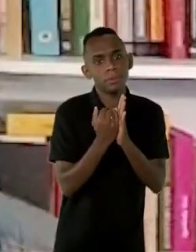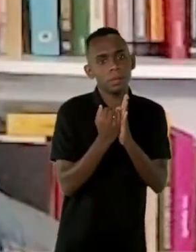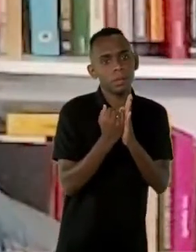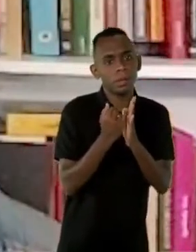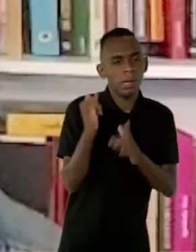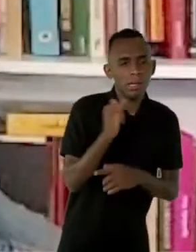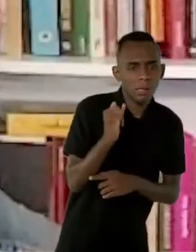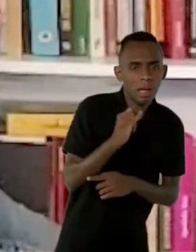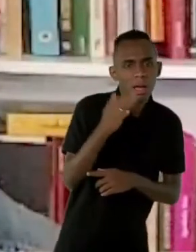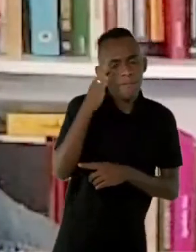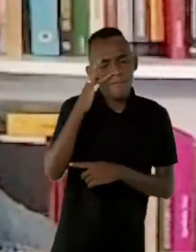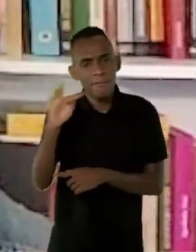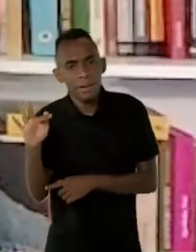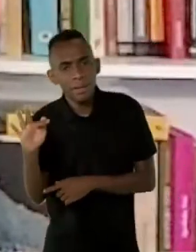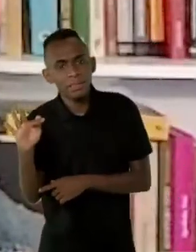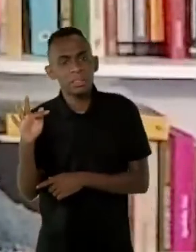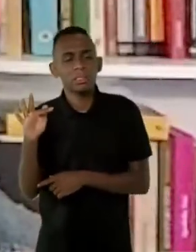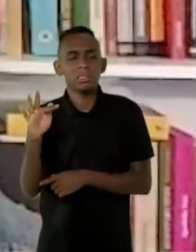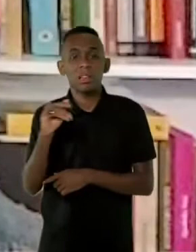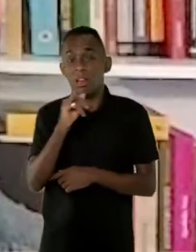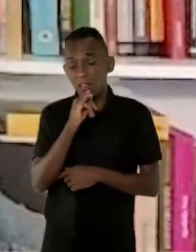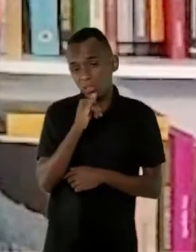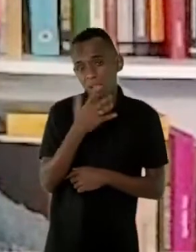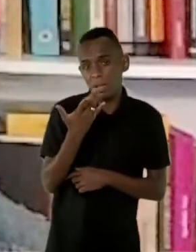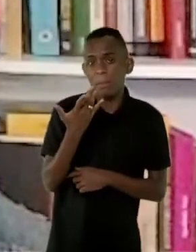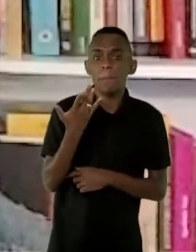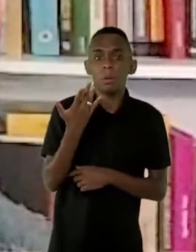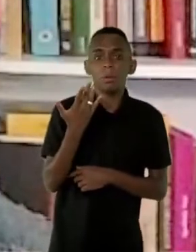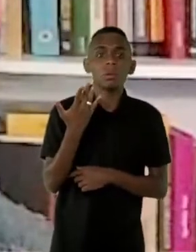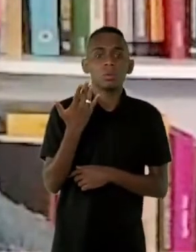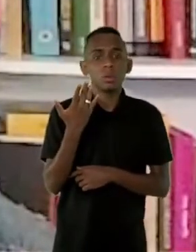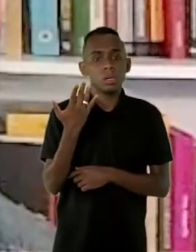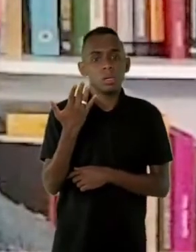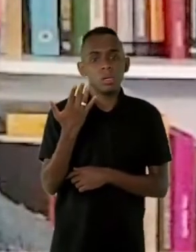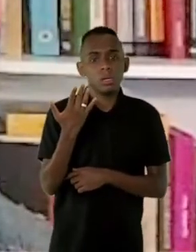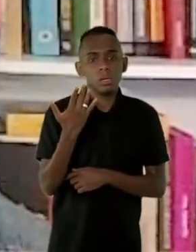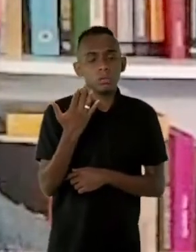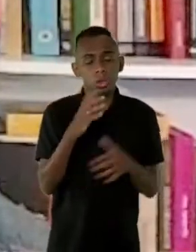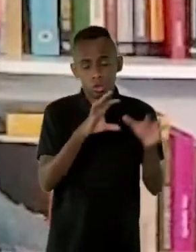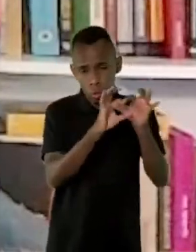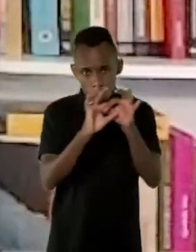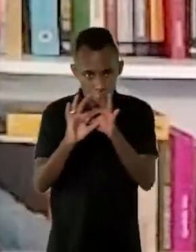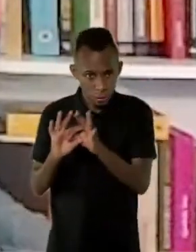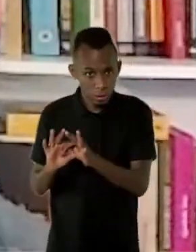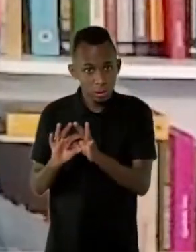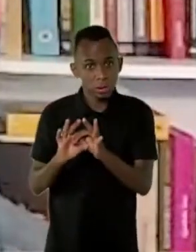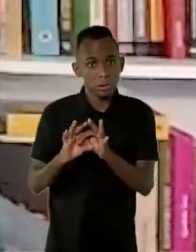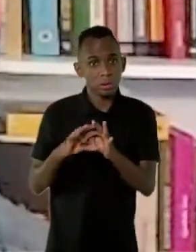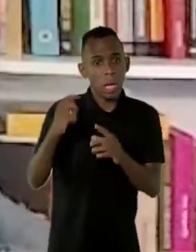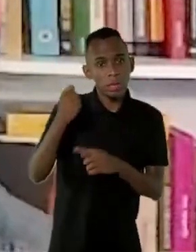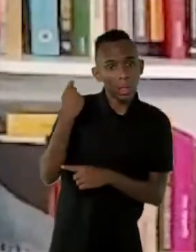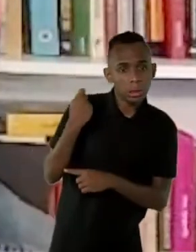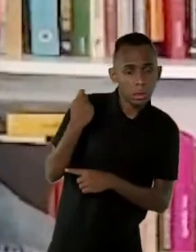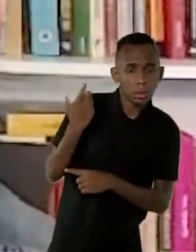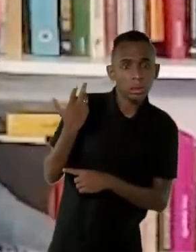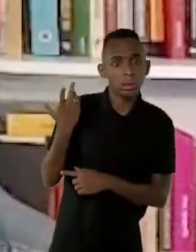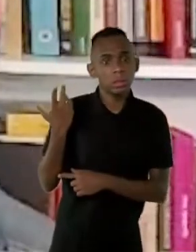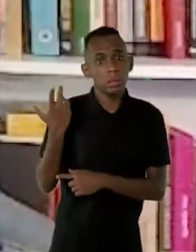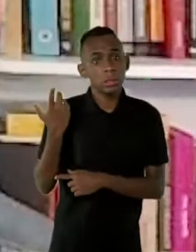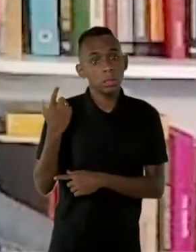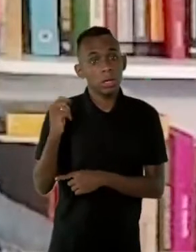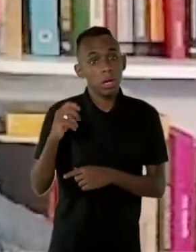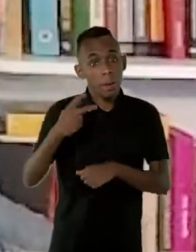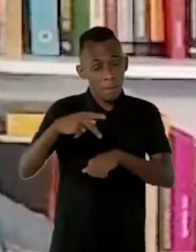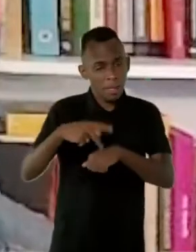bota França, por exemplo, né? Nesse contexto, você bota Argentina, A Argentina, a